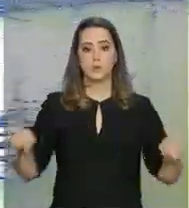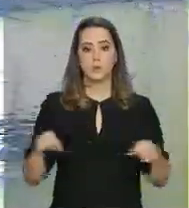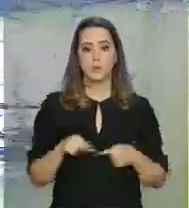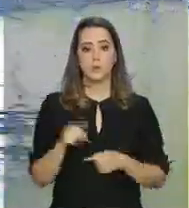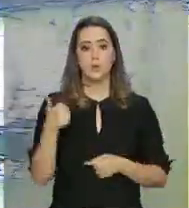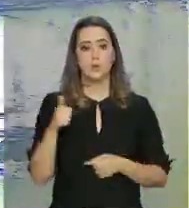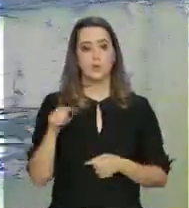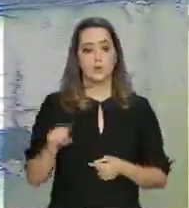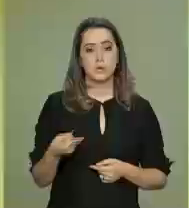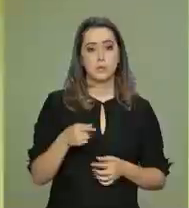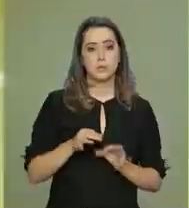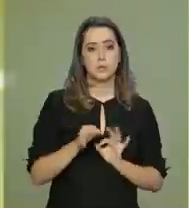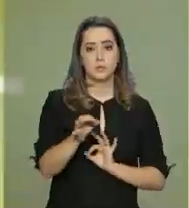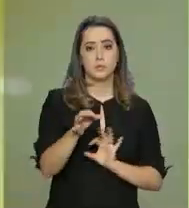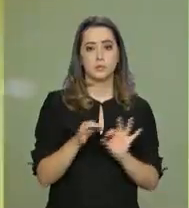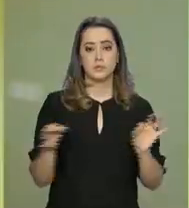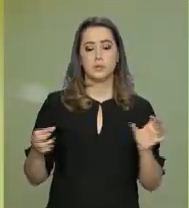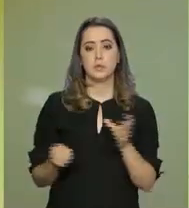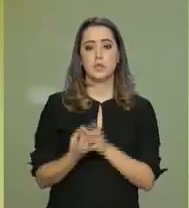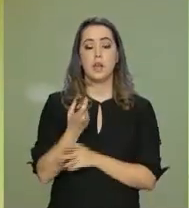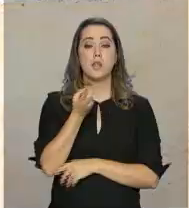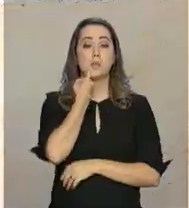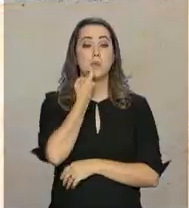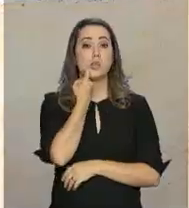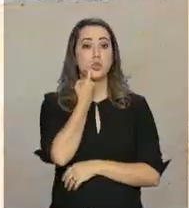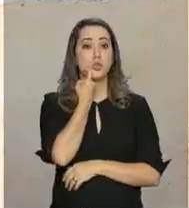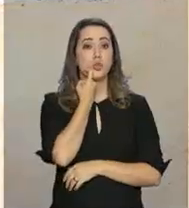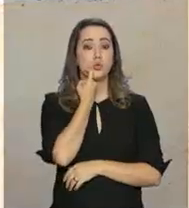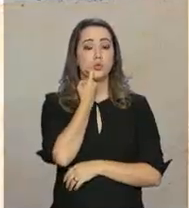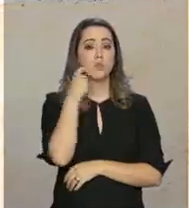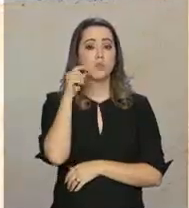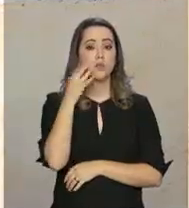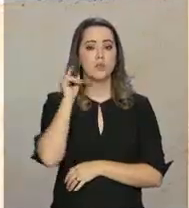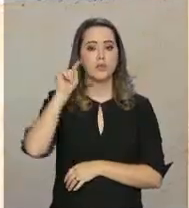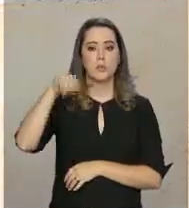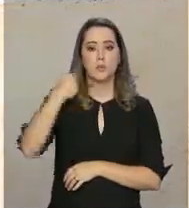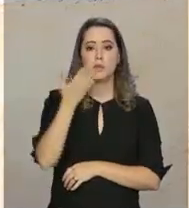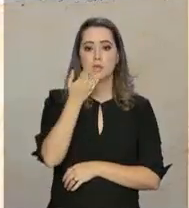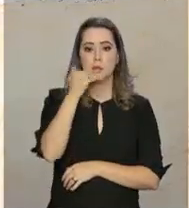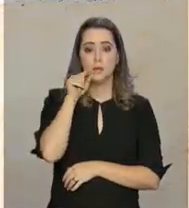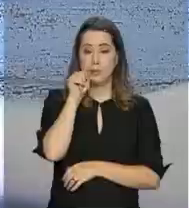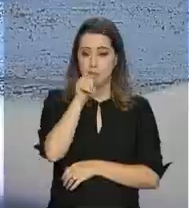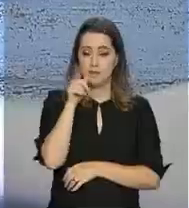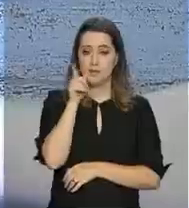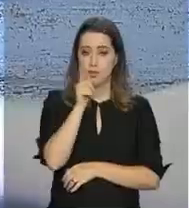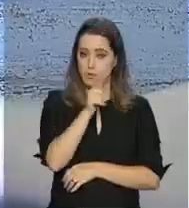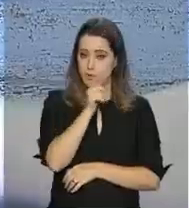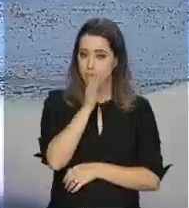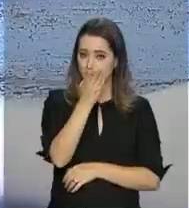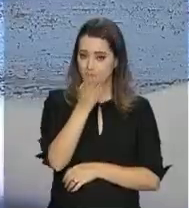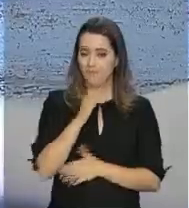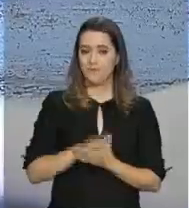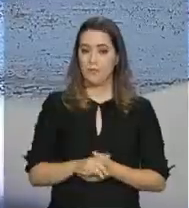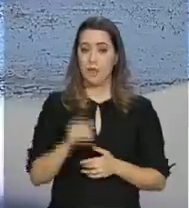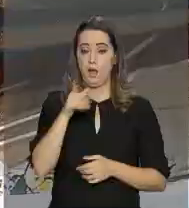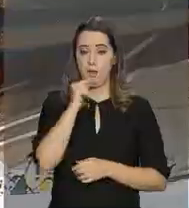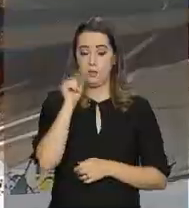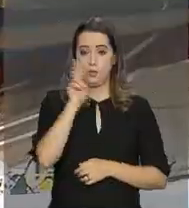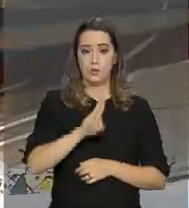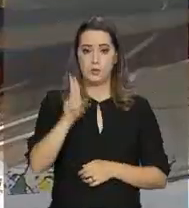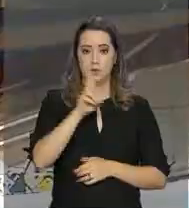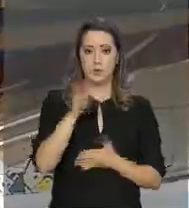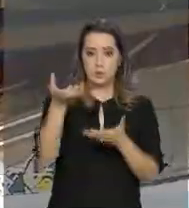11 mil metros cúbicos, são criados peixes que vão para a alimentação dos estudantes. A água usada aqui